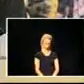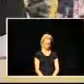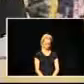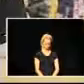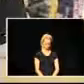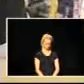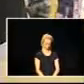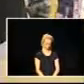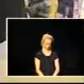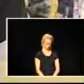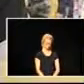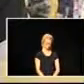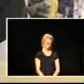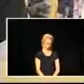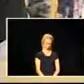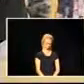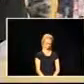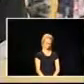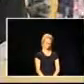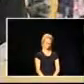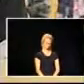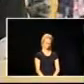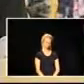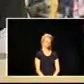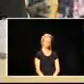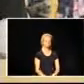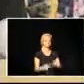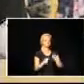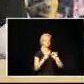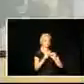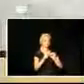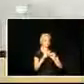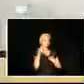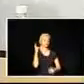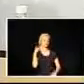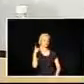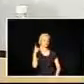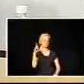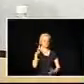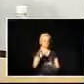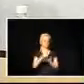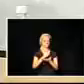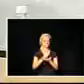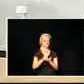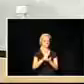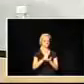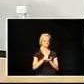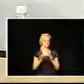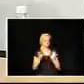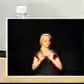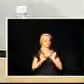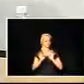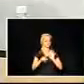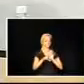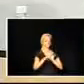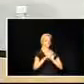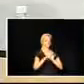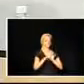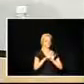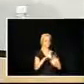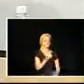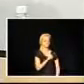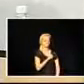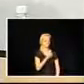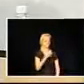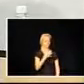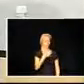47/2014, de autoria do vereador Luizinho da Farmácia. Projeto de lei ordinário número 48, denomina a Rua Benedito